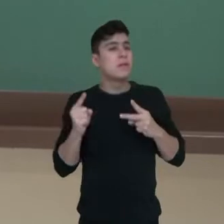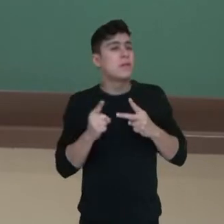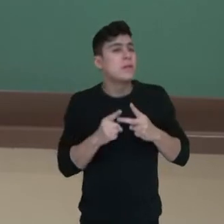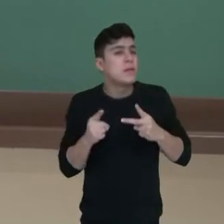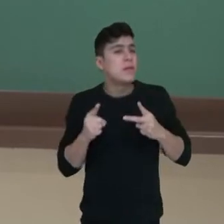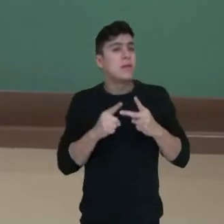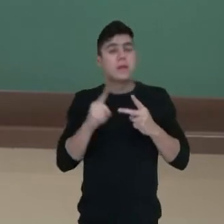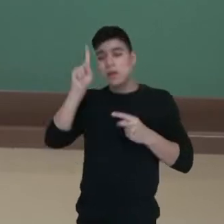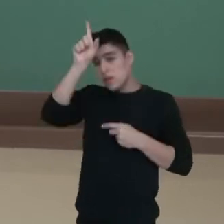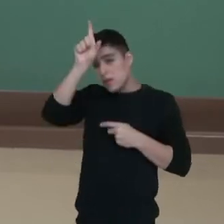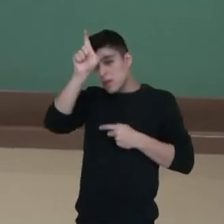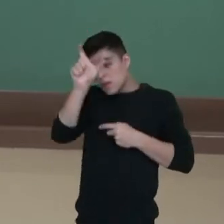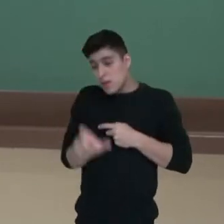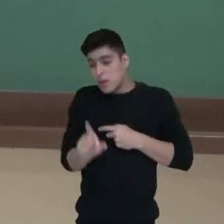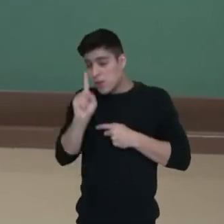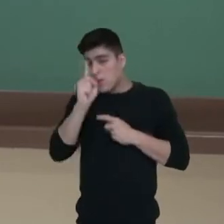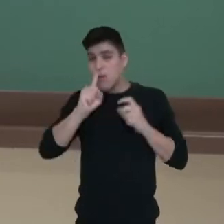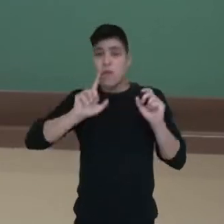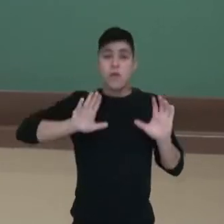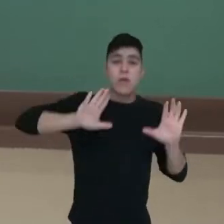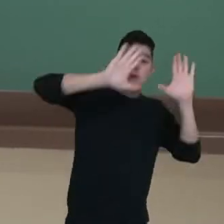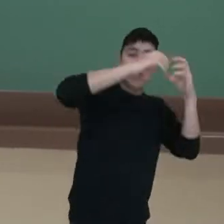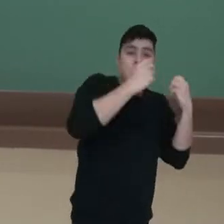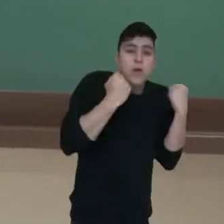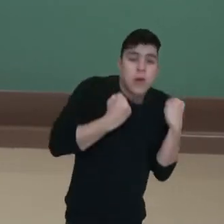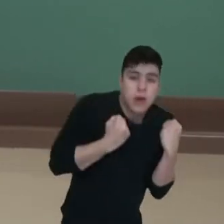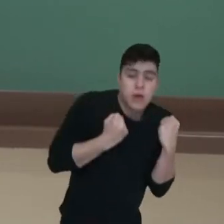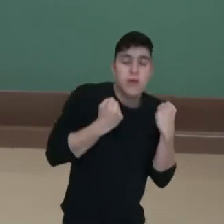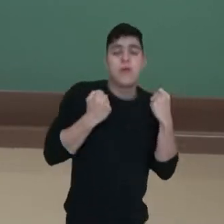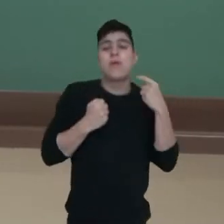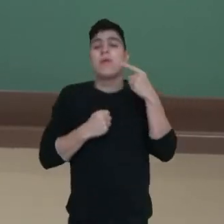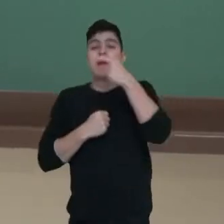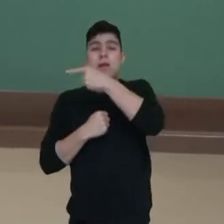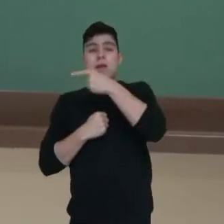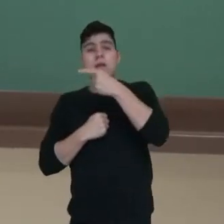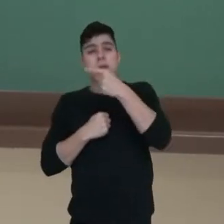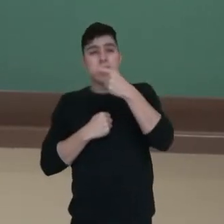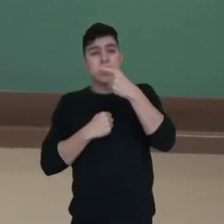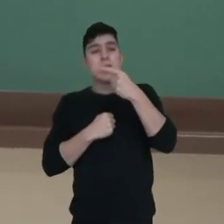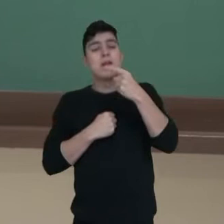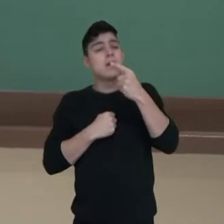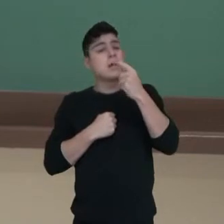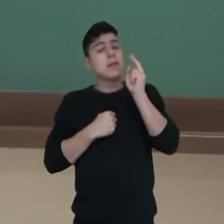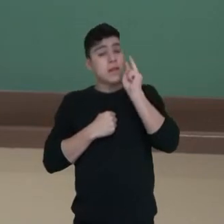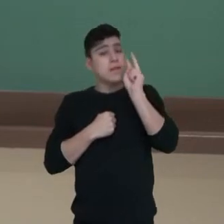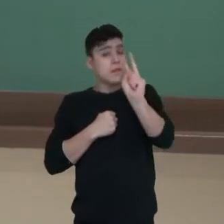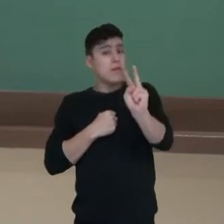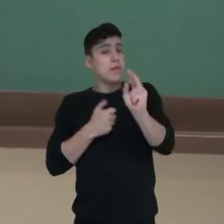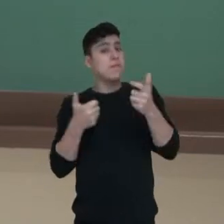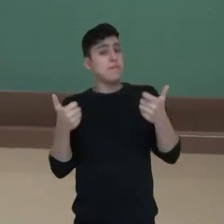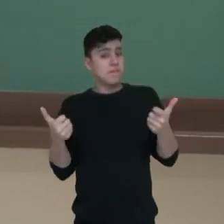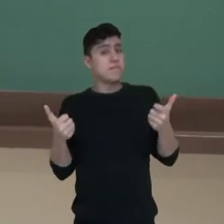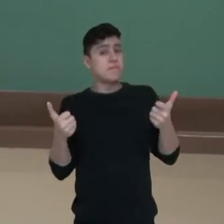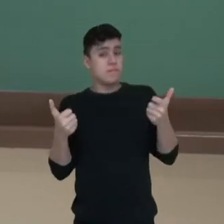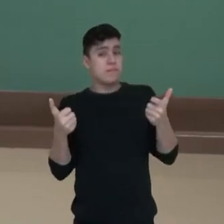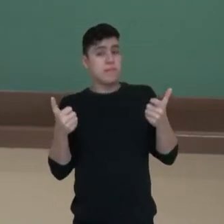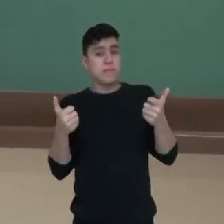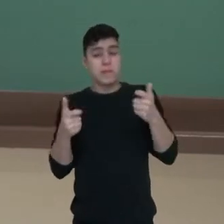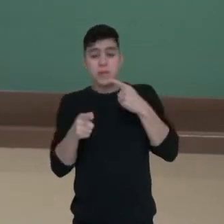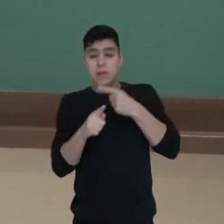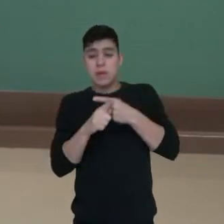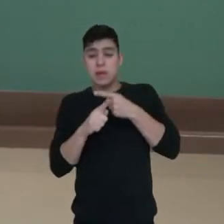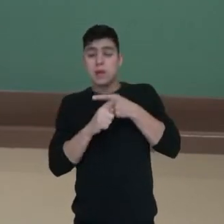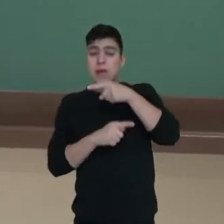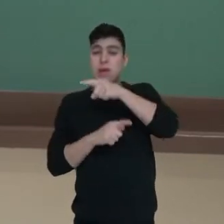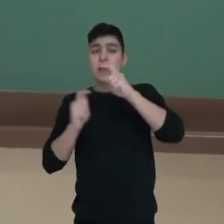temos um goleiro. Esse goleiro, ele é visual, tá? E para que ele possa